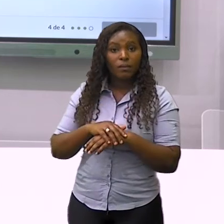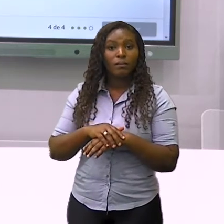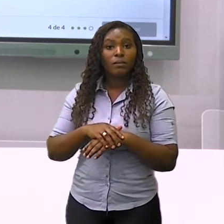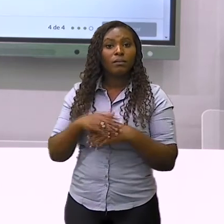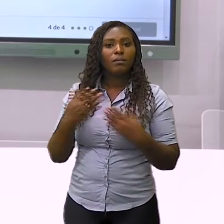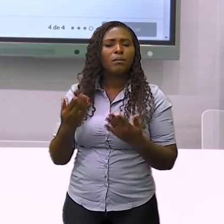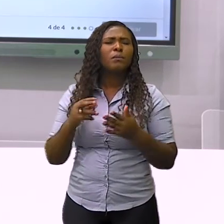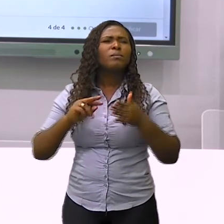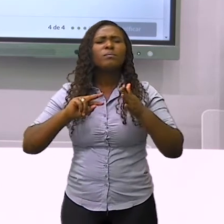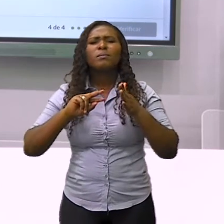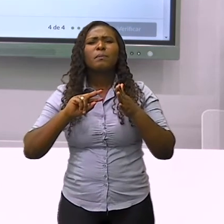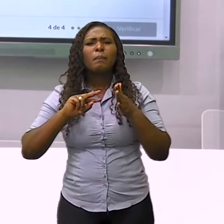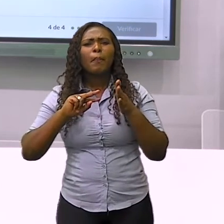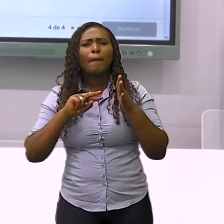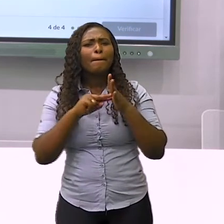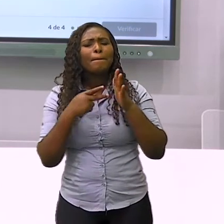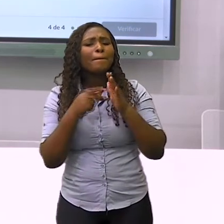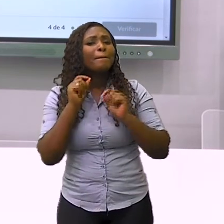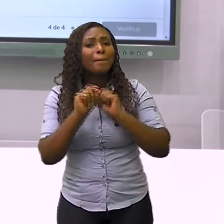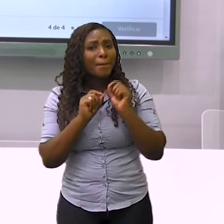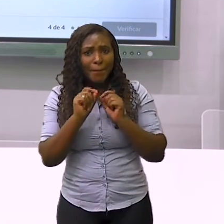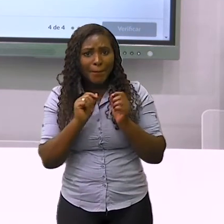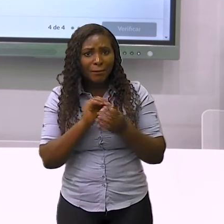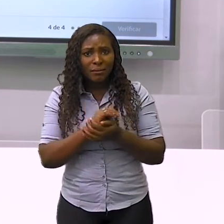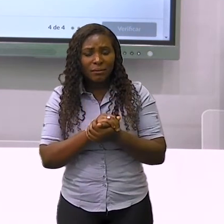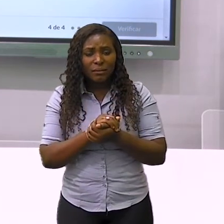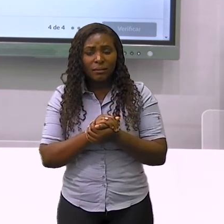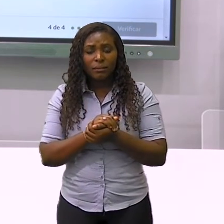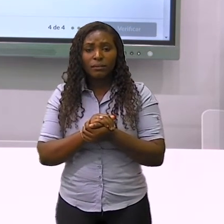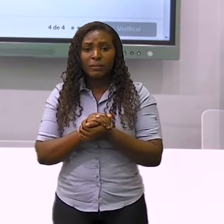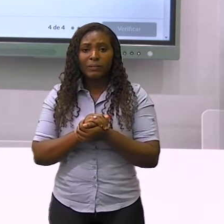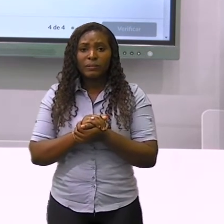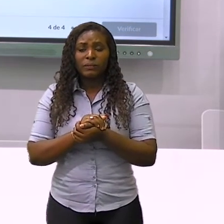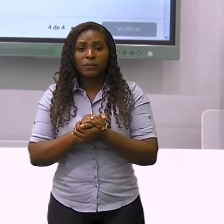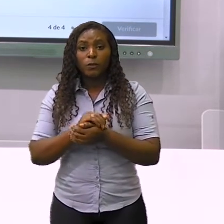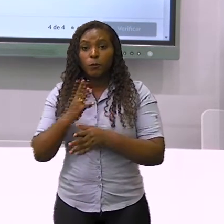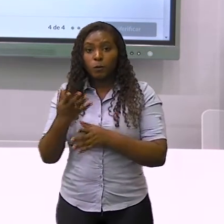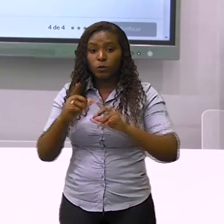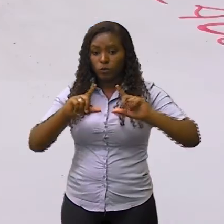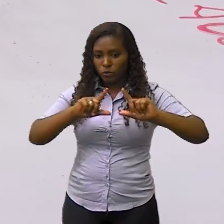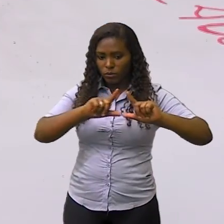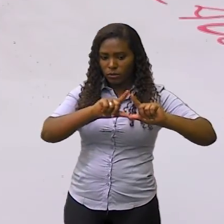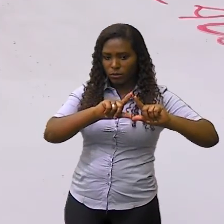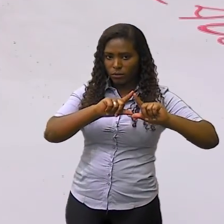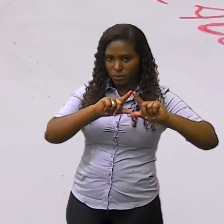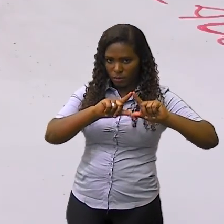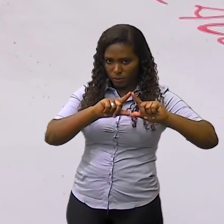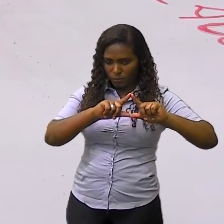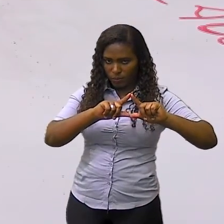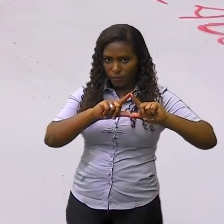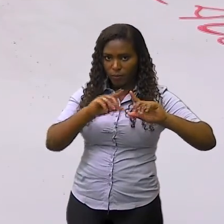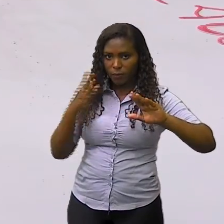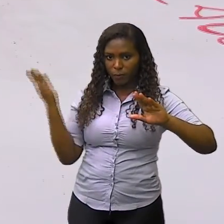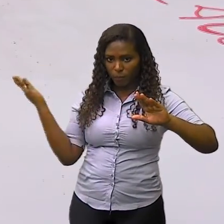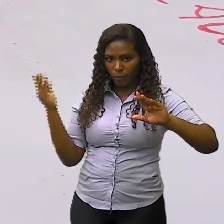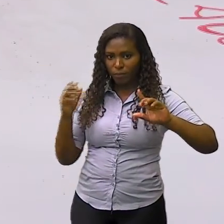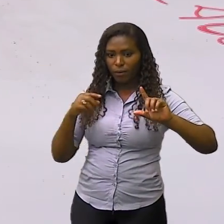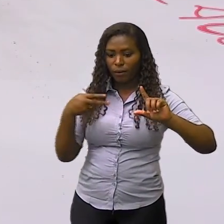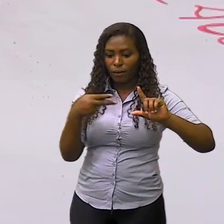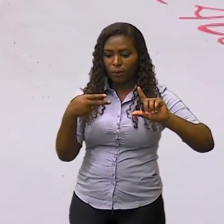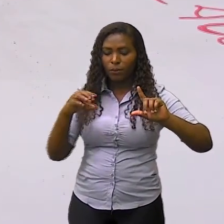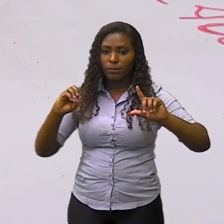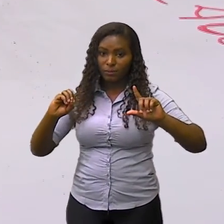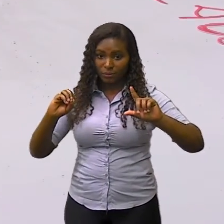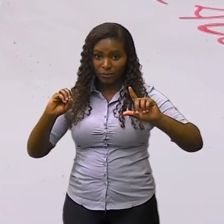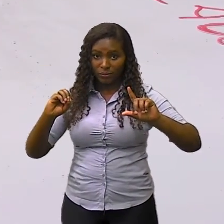Bhaskara. Então, nós temos que pensar em dois números que somado dá 1 e que multiplicado